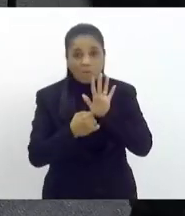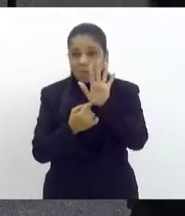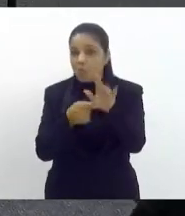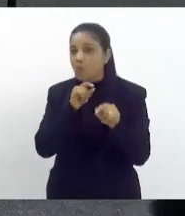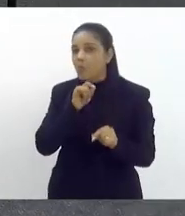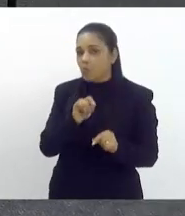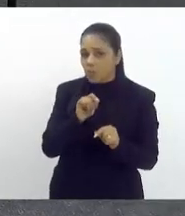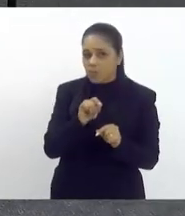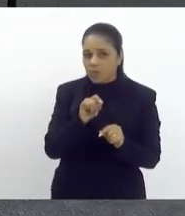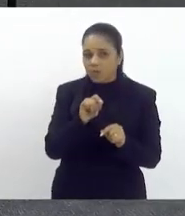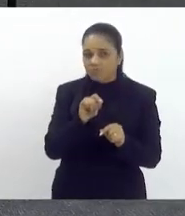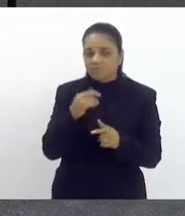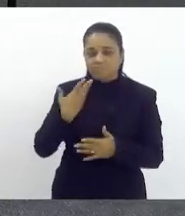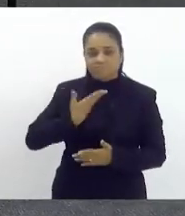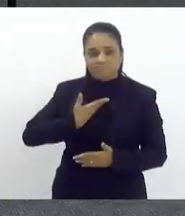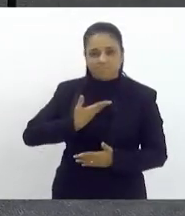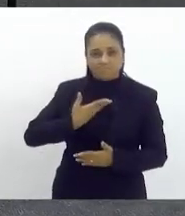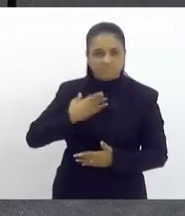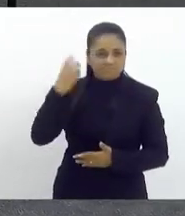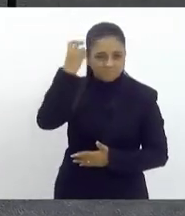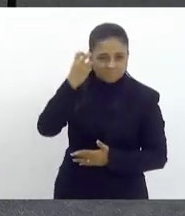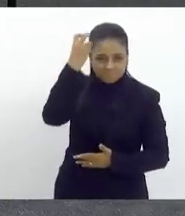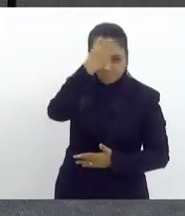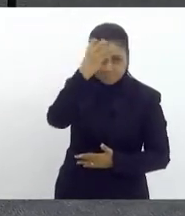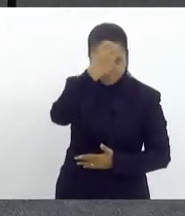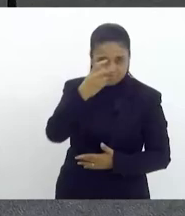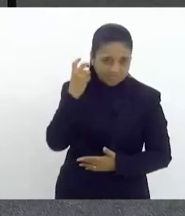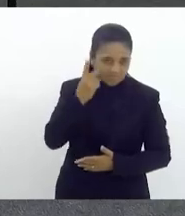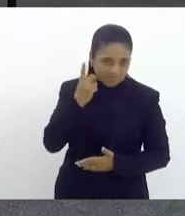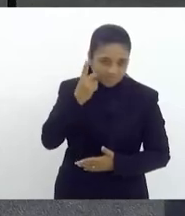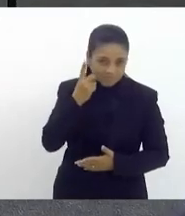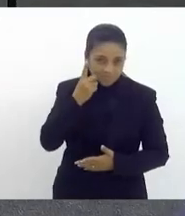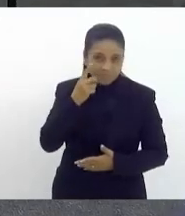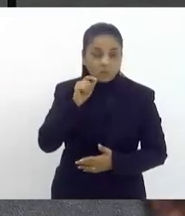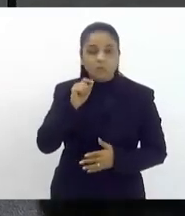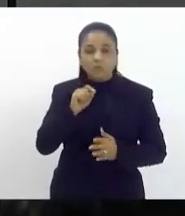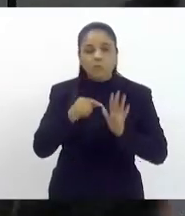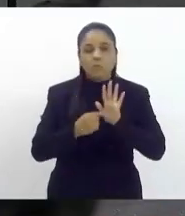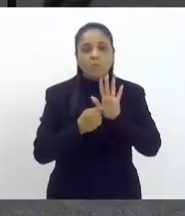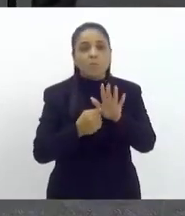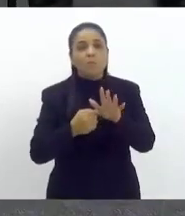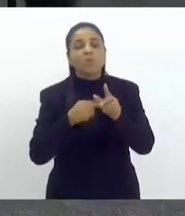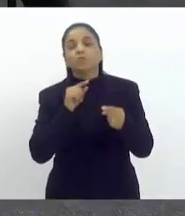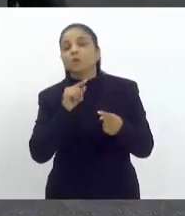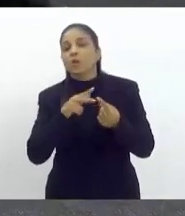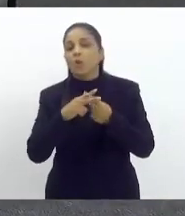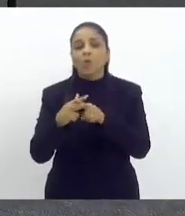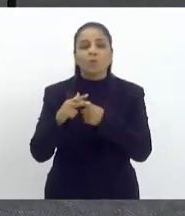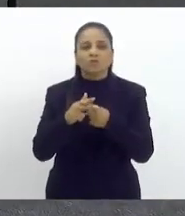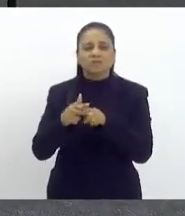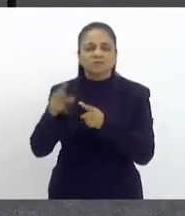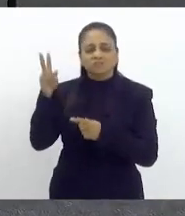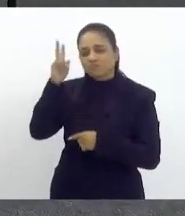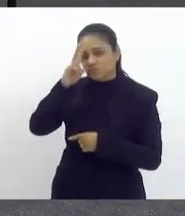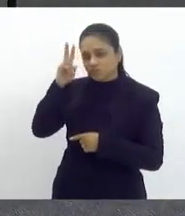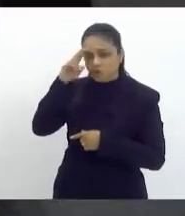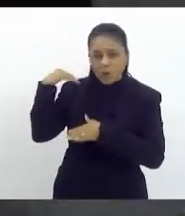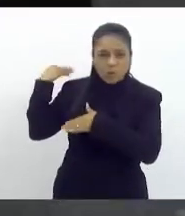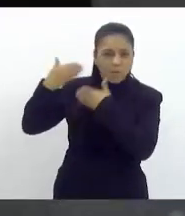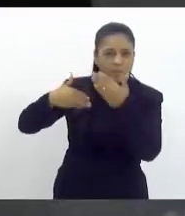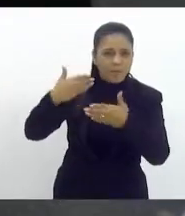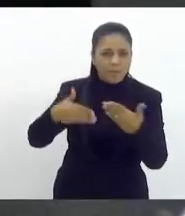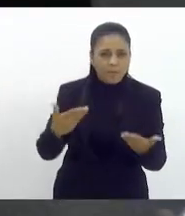muito da Nobre colega Verônica Lima constitui uma reparação histórica senhora Presidente